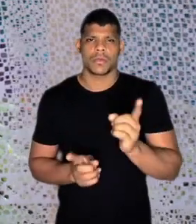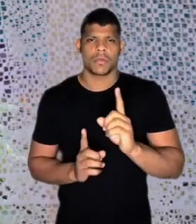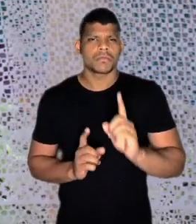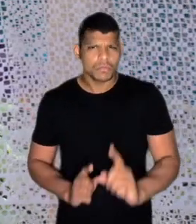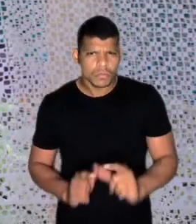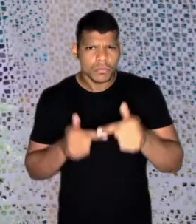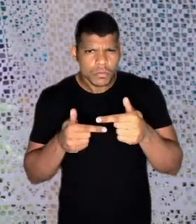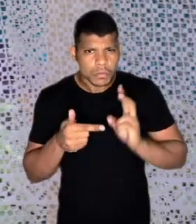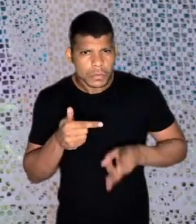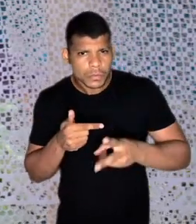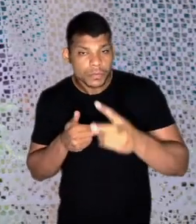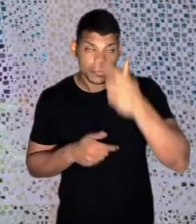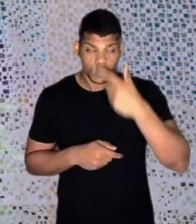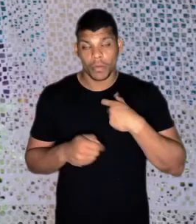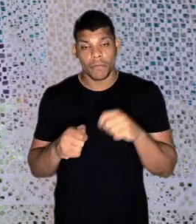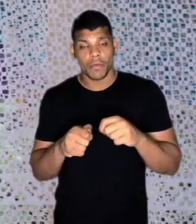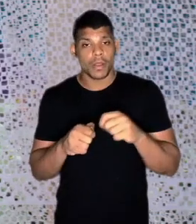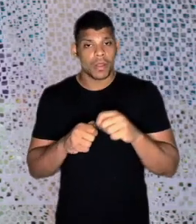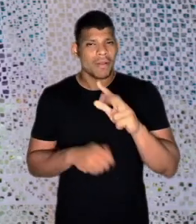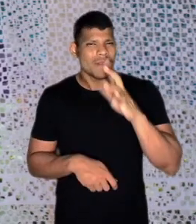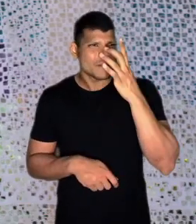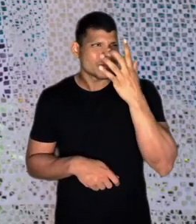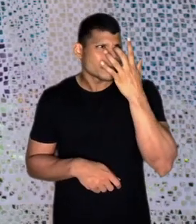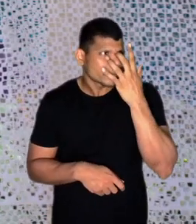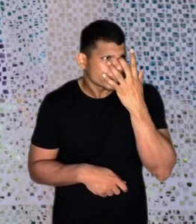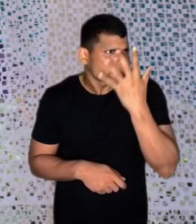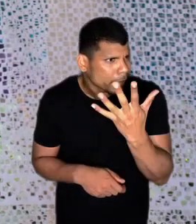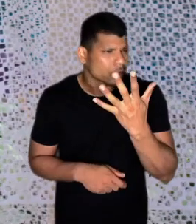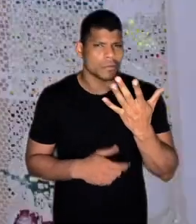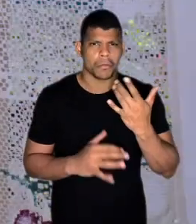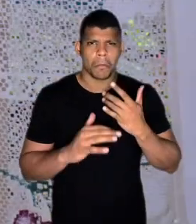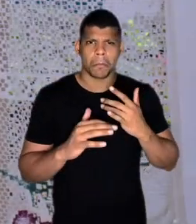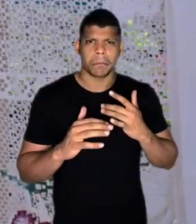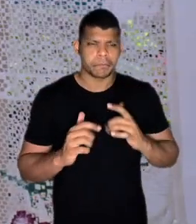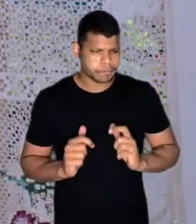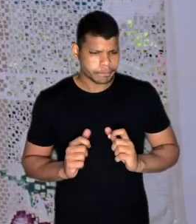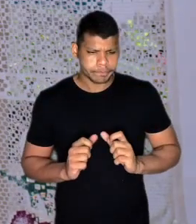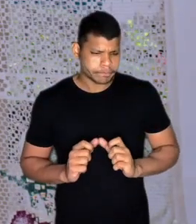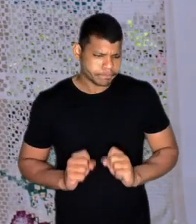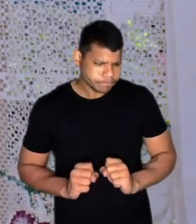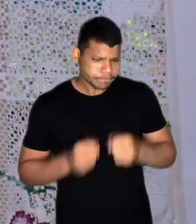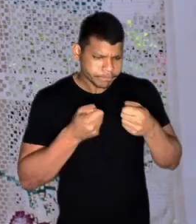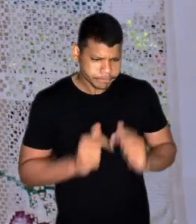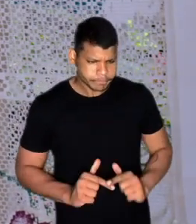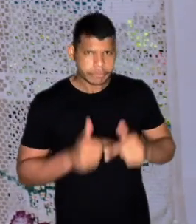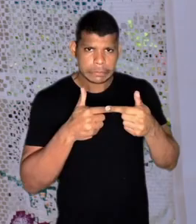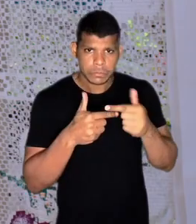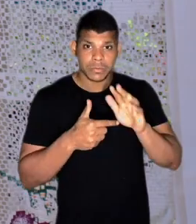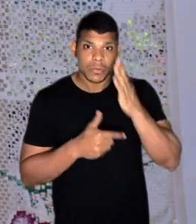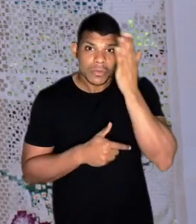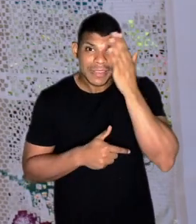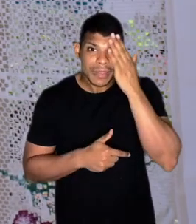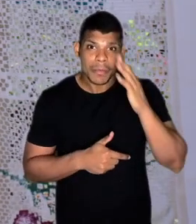lute Faça como eu fiz foi tão fácil chegar até aqui você sabe que é quadrilha são